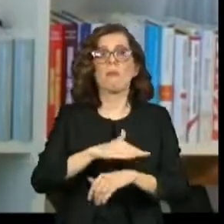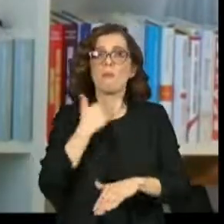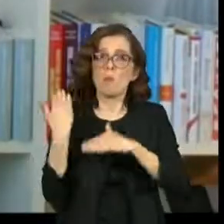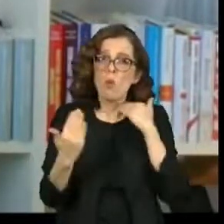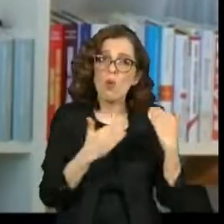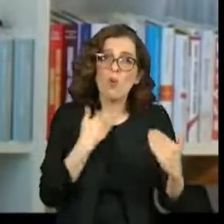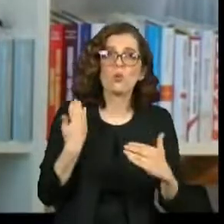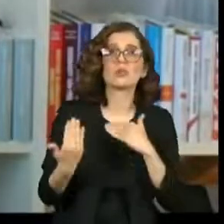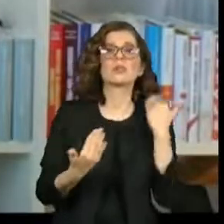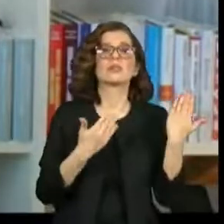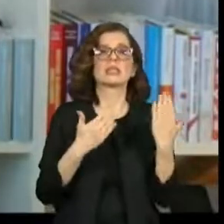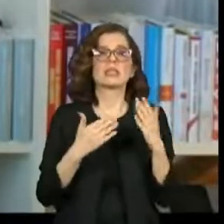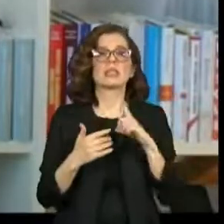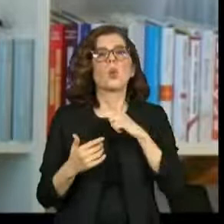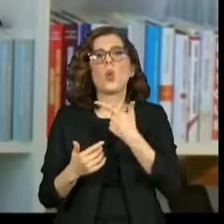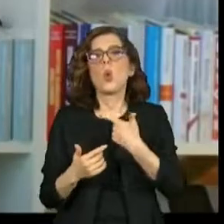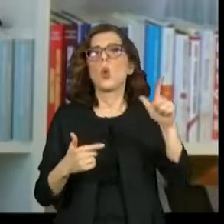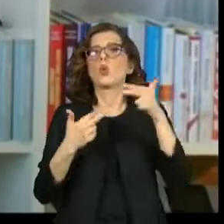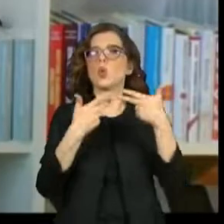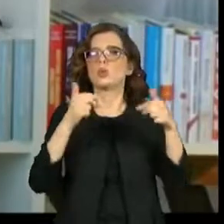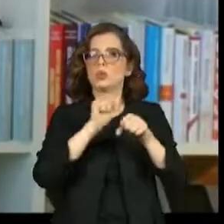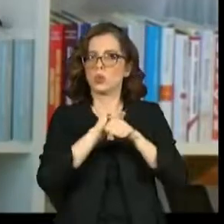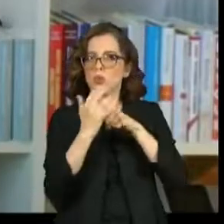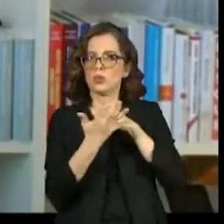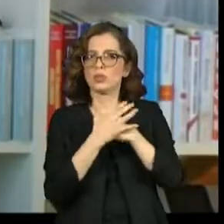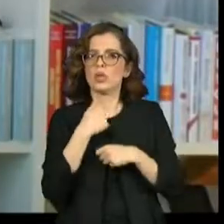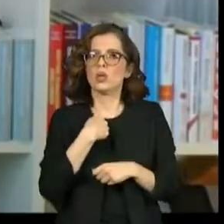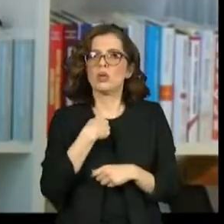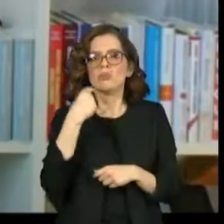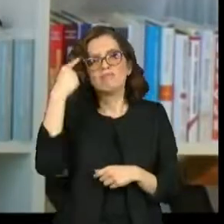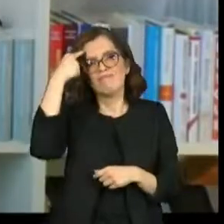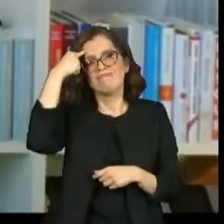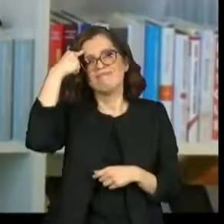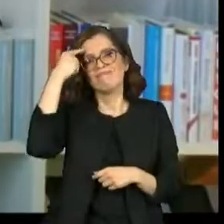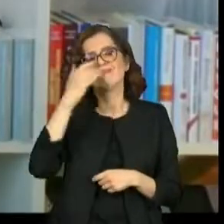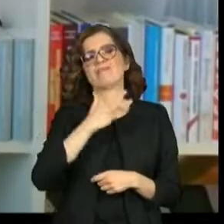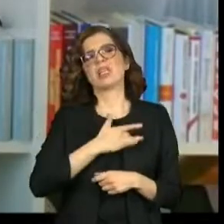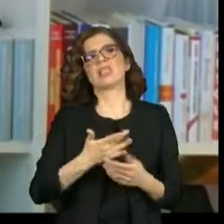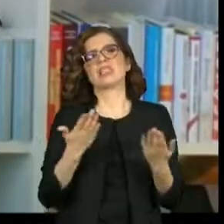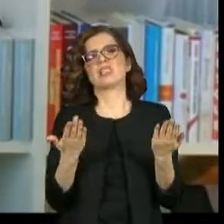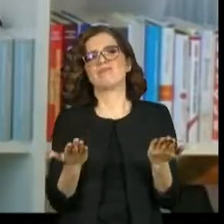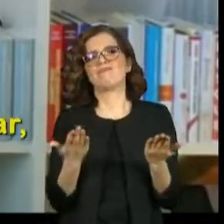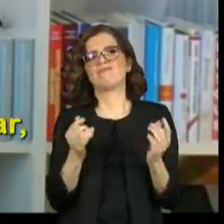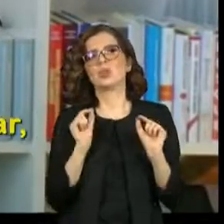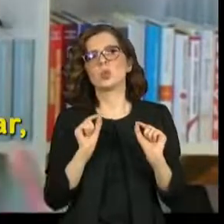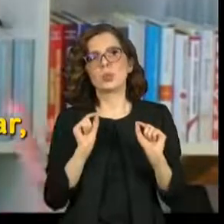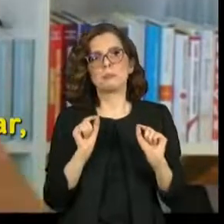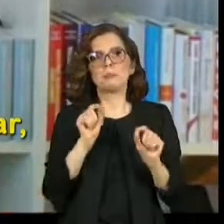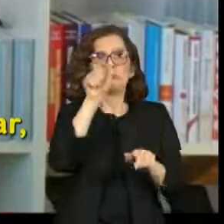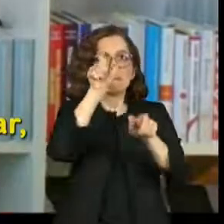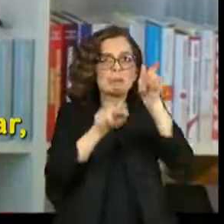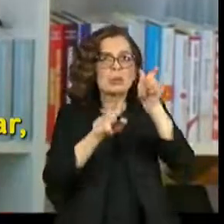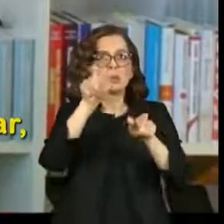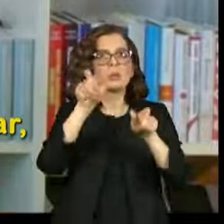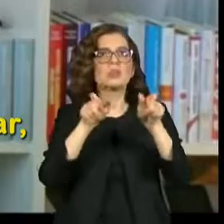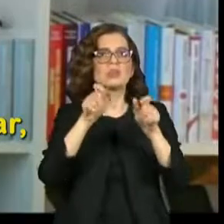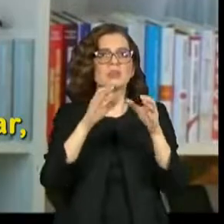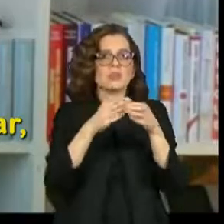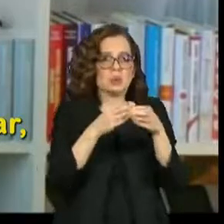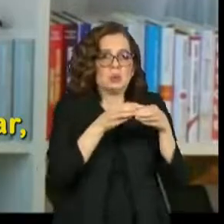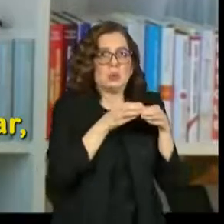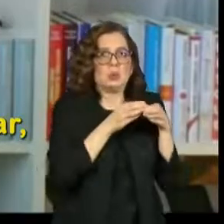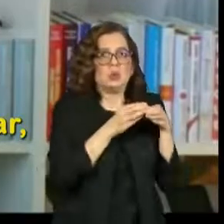O que eu que muito importante, é que, em muitas vezes, porque as pessoas tinham que